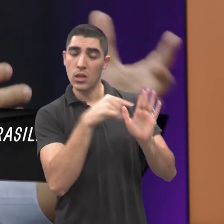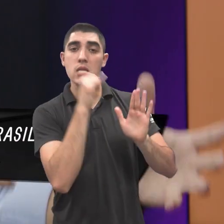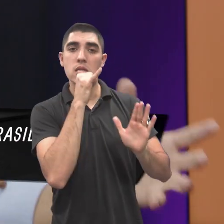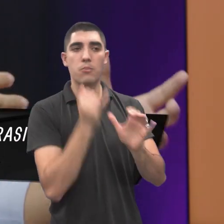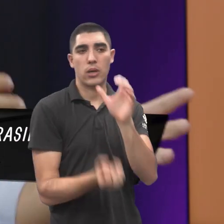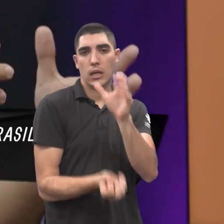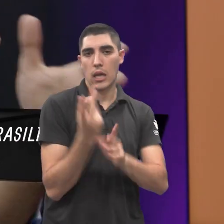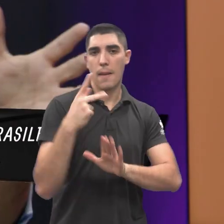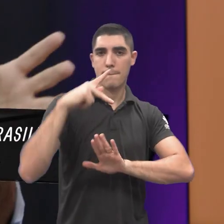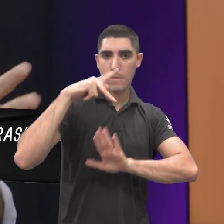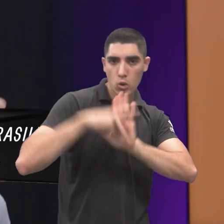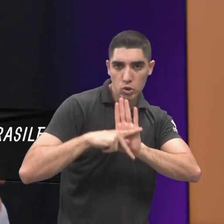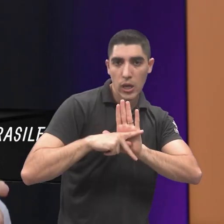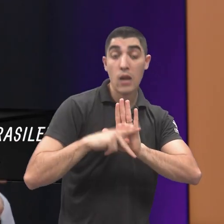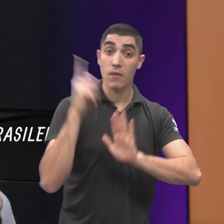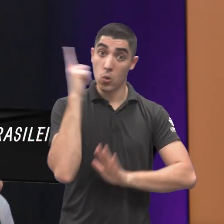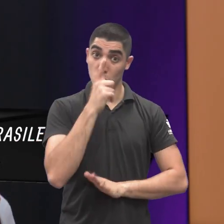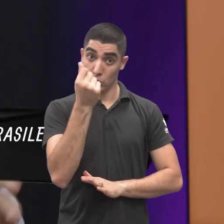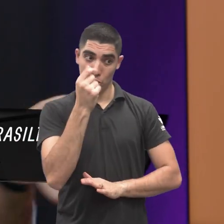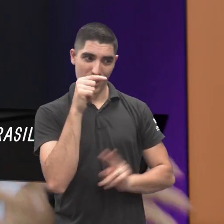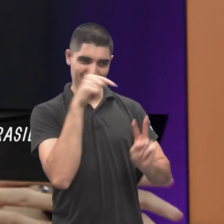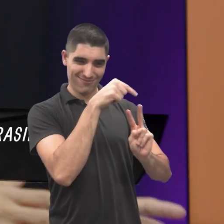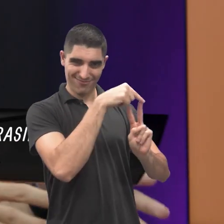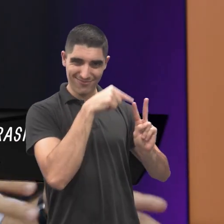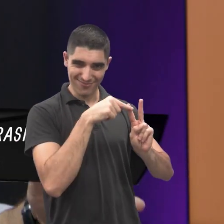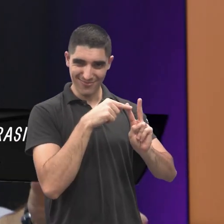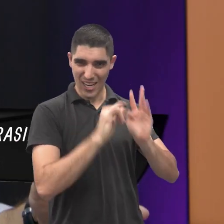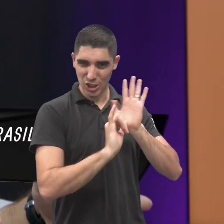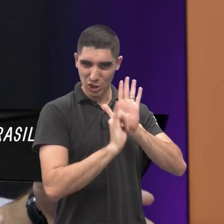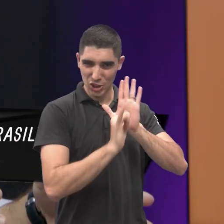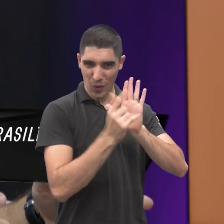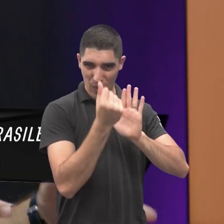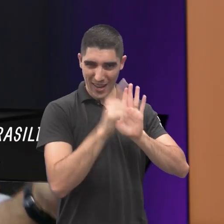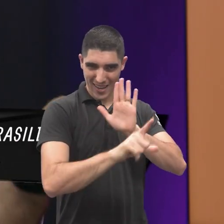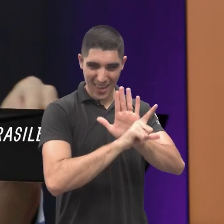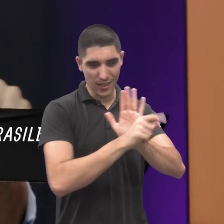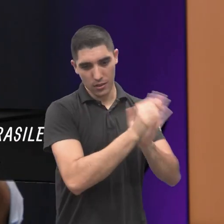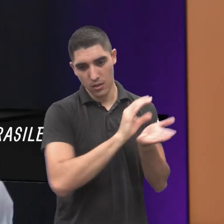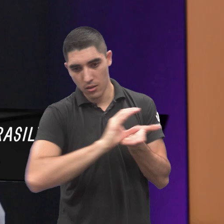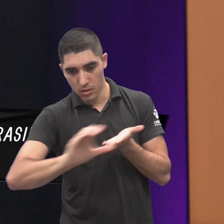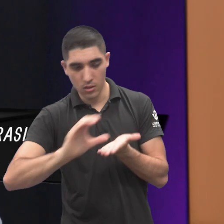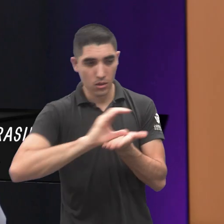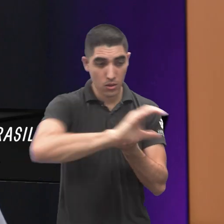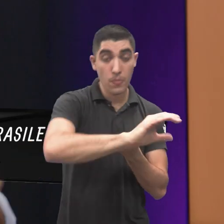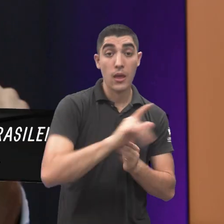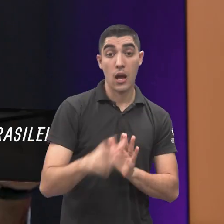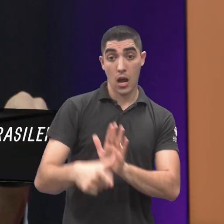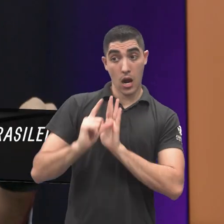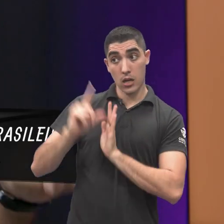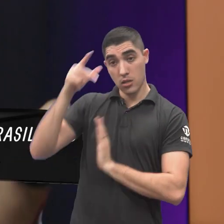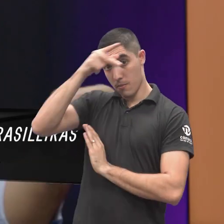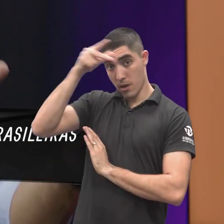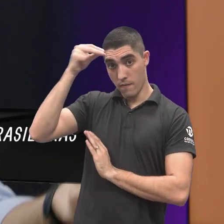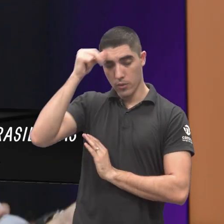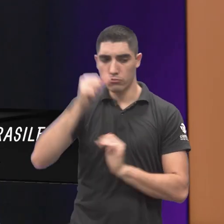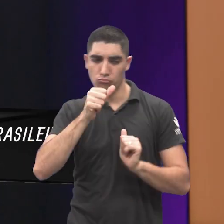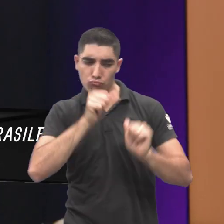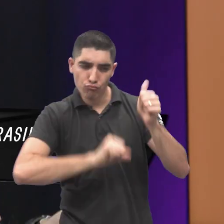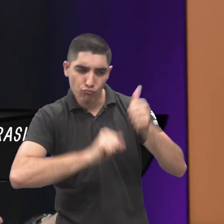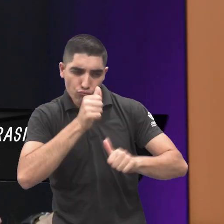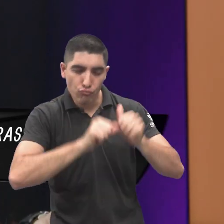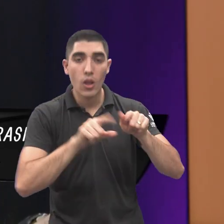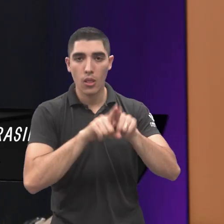que vão receber verba dessas duas leis, a prefeitura e os municípios, eles abrem consultas públicas e também